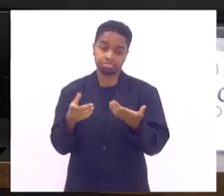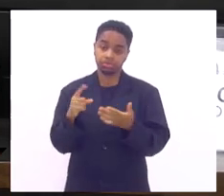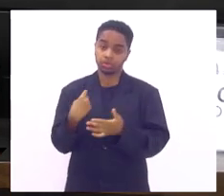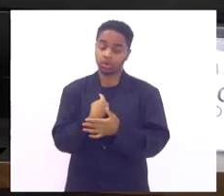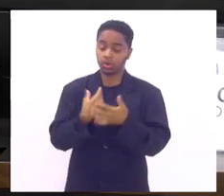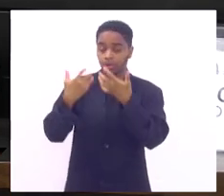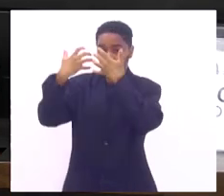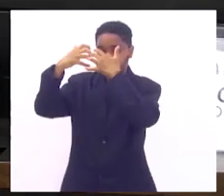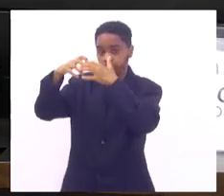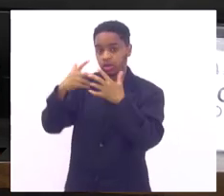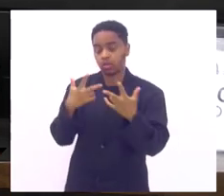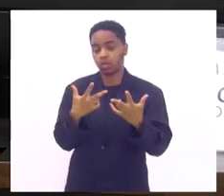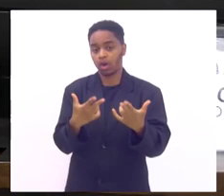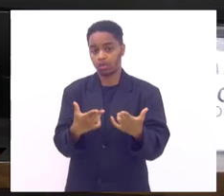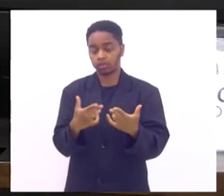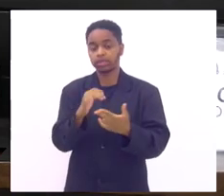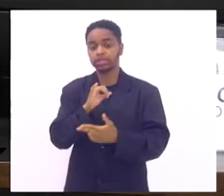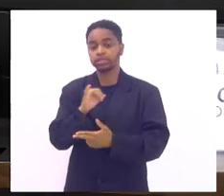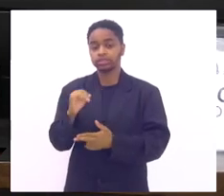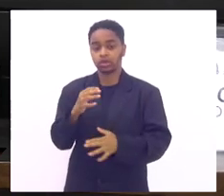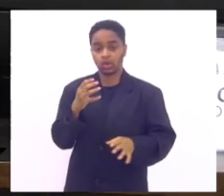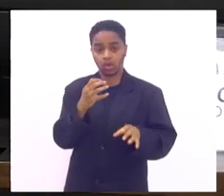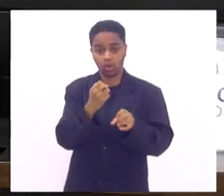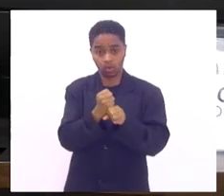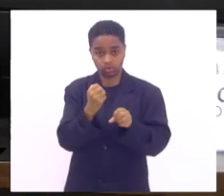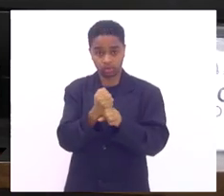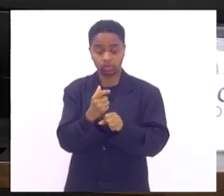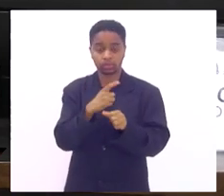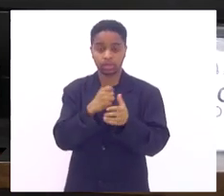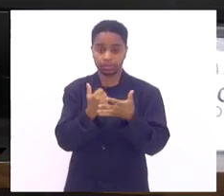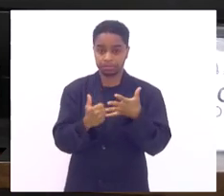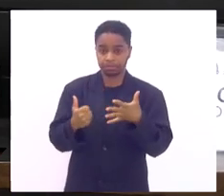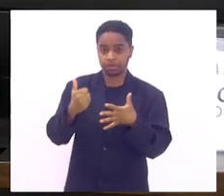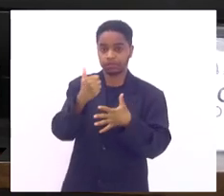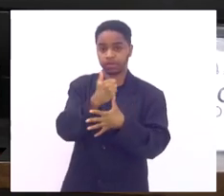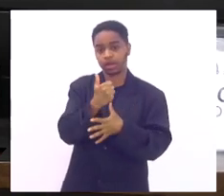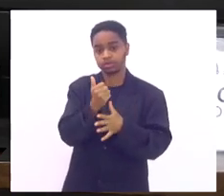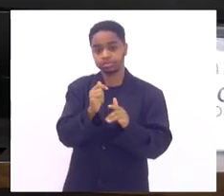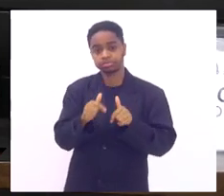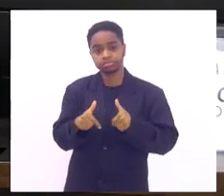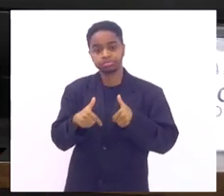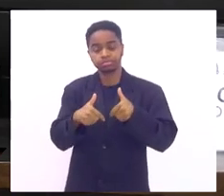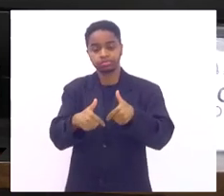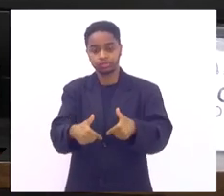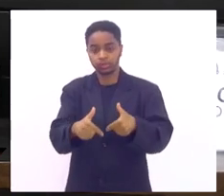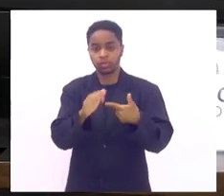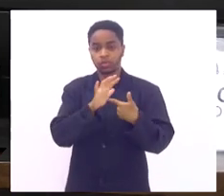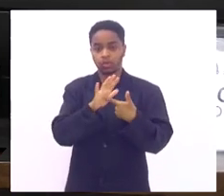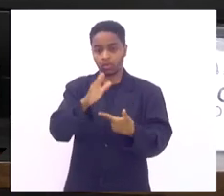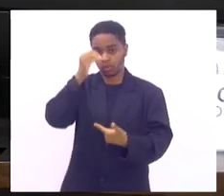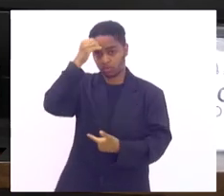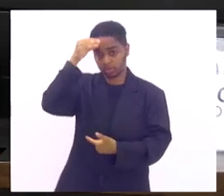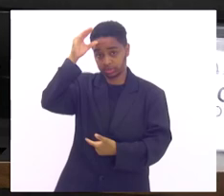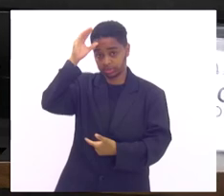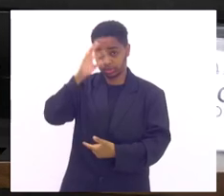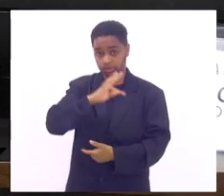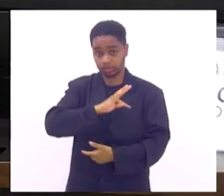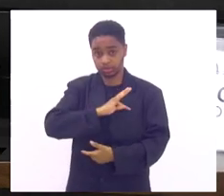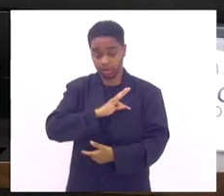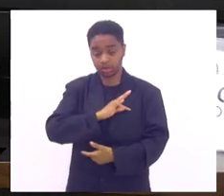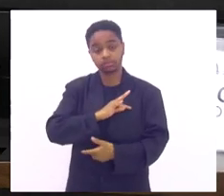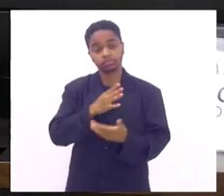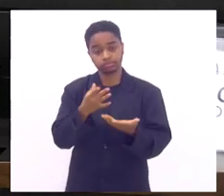mesmo. Quanto mais o contador for prestigiado e privilegiado na atuação do seu conhecimento técnico,